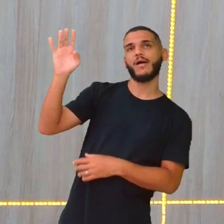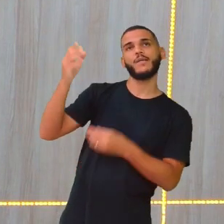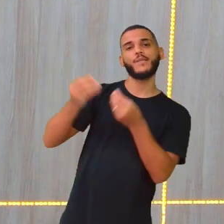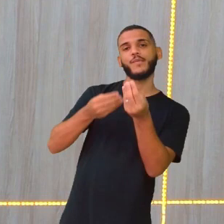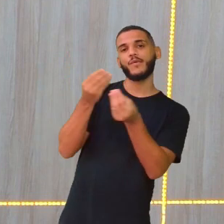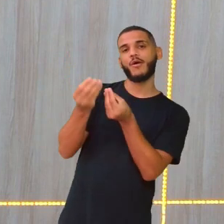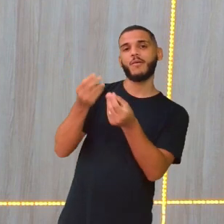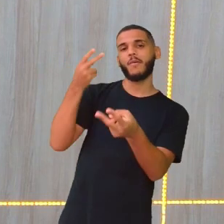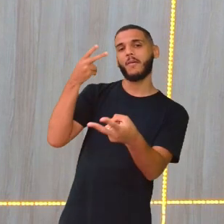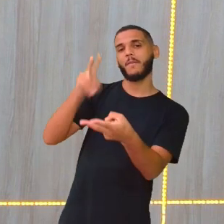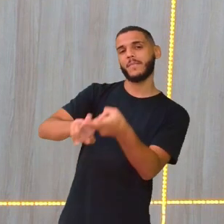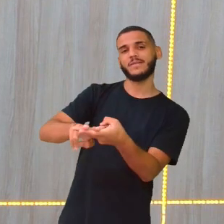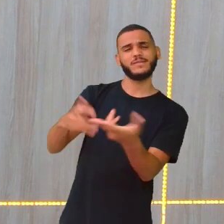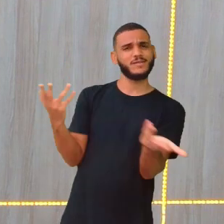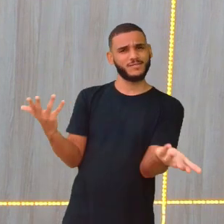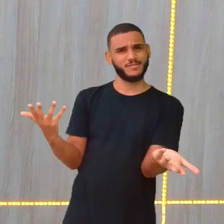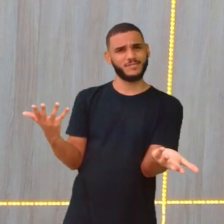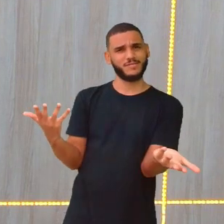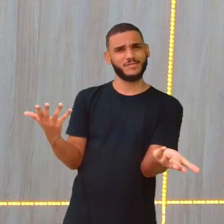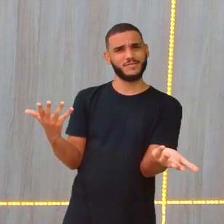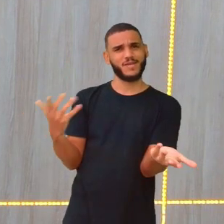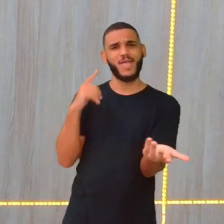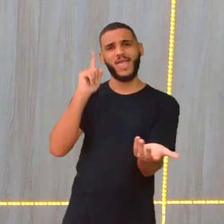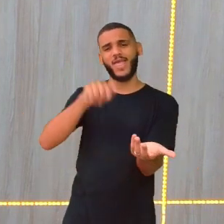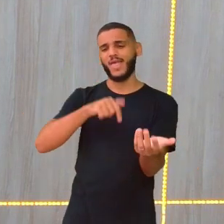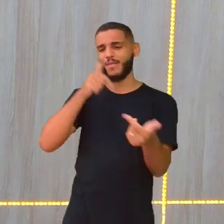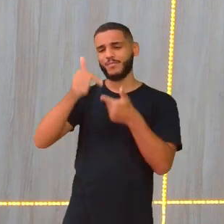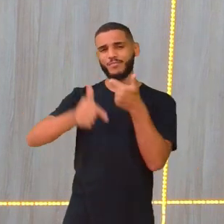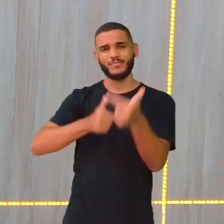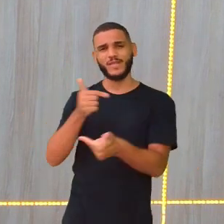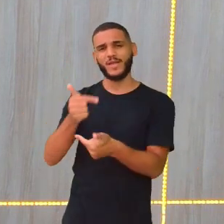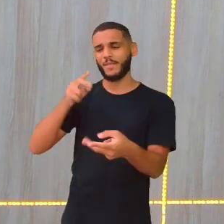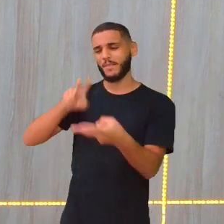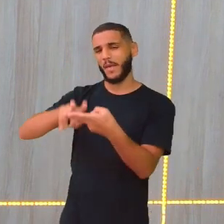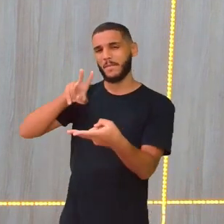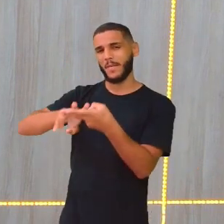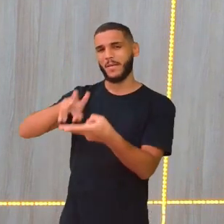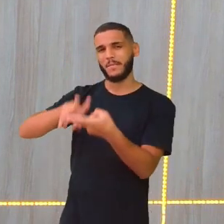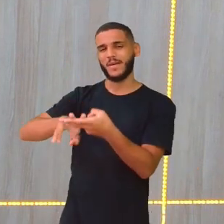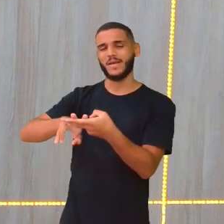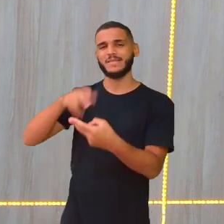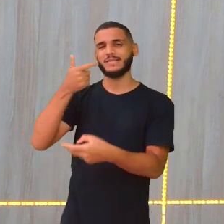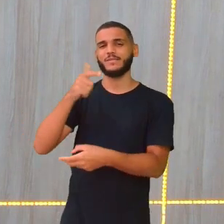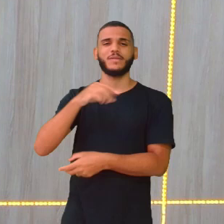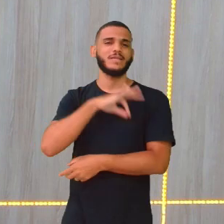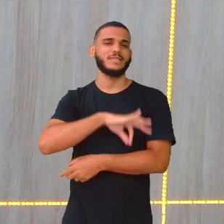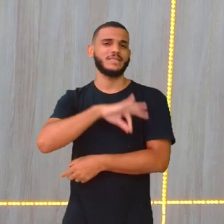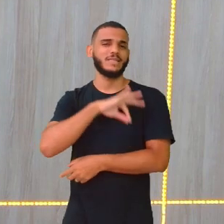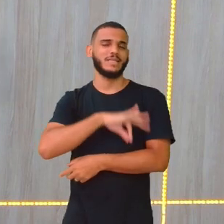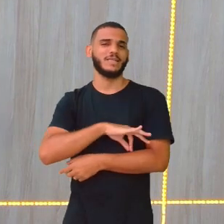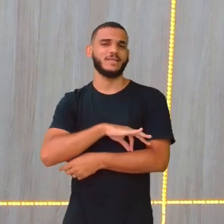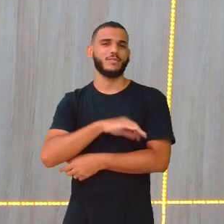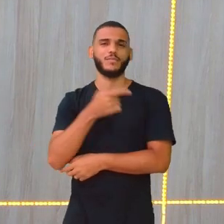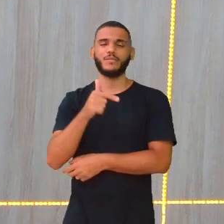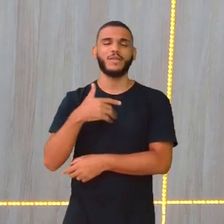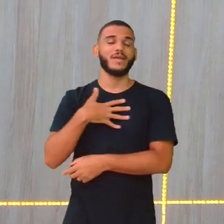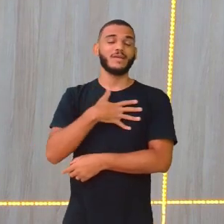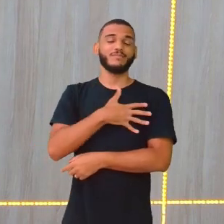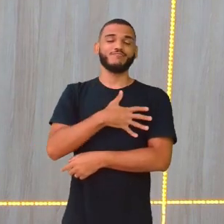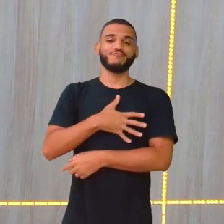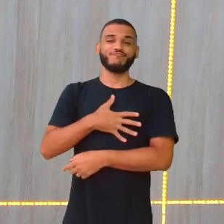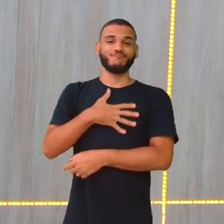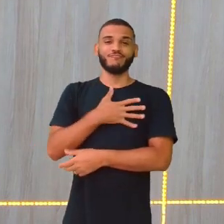de cativeiro, né? É um trabalho escravizado, é um trabalho que não havia remuneração, que não há prazer em fazer